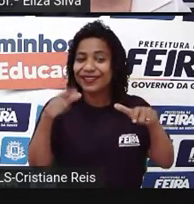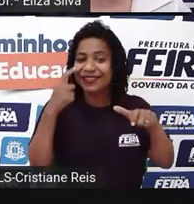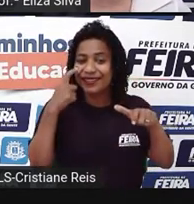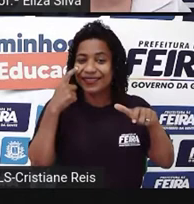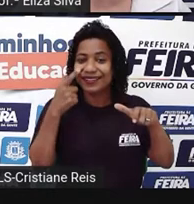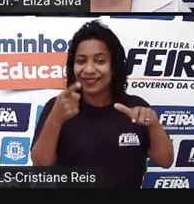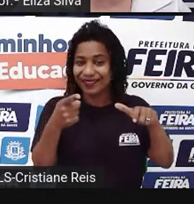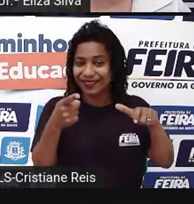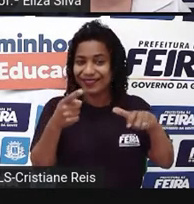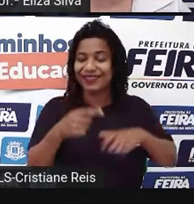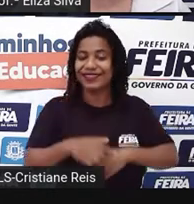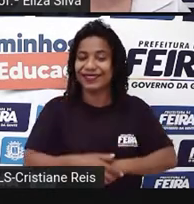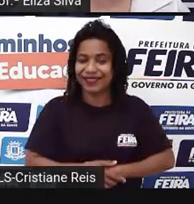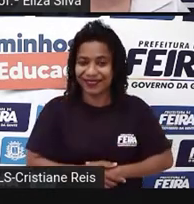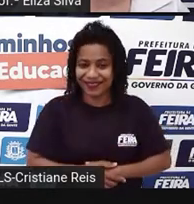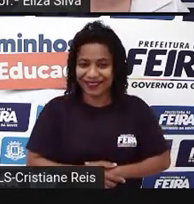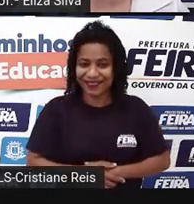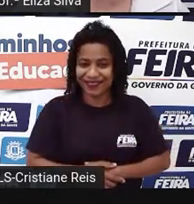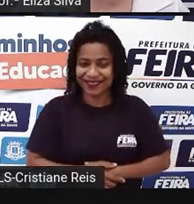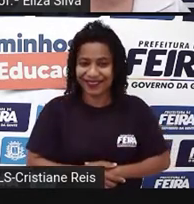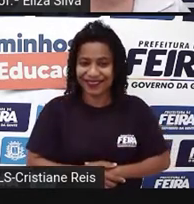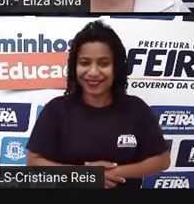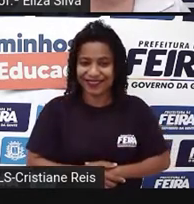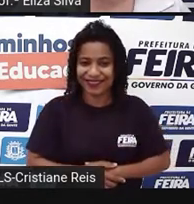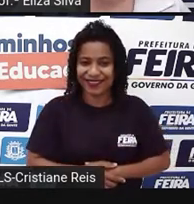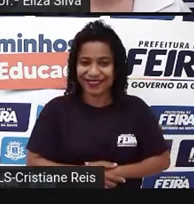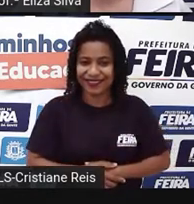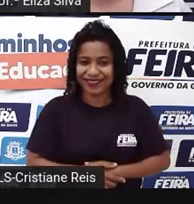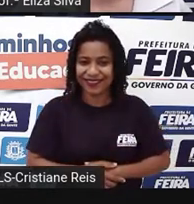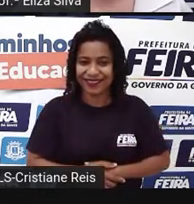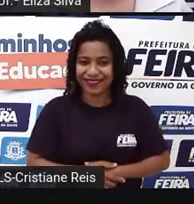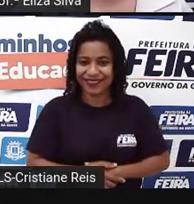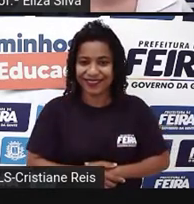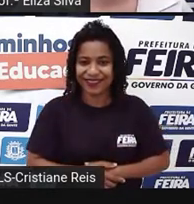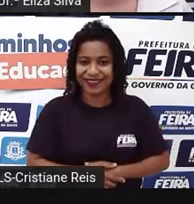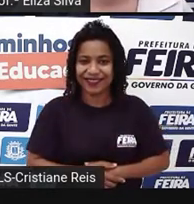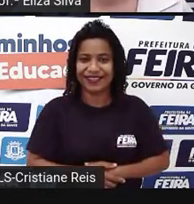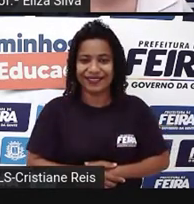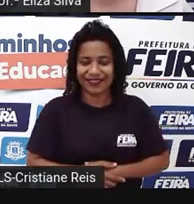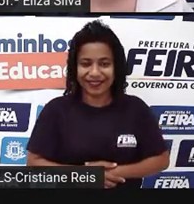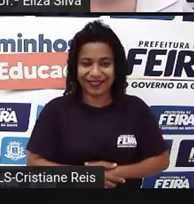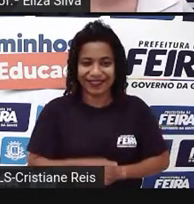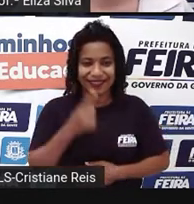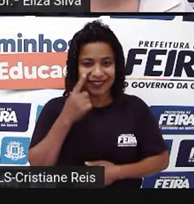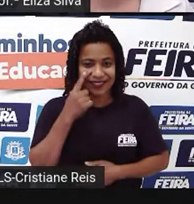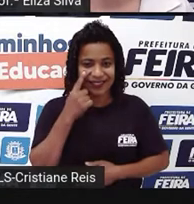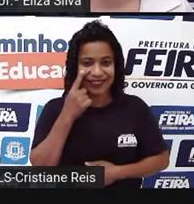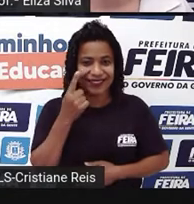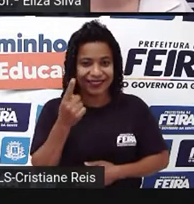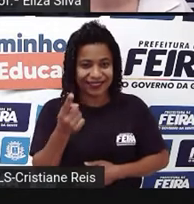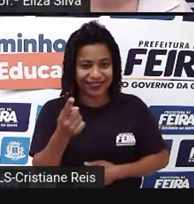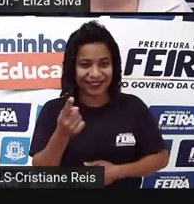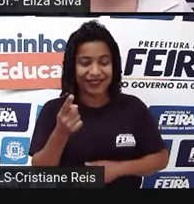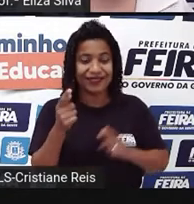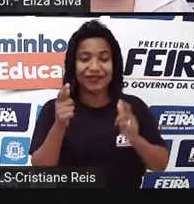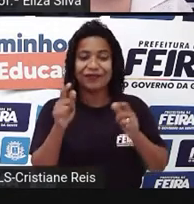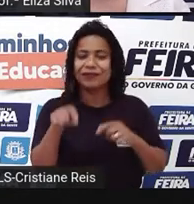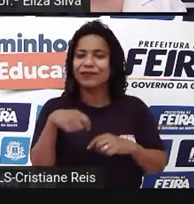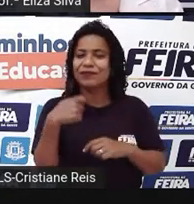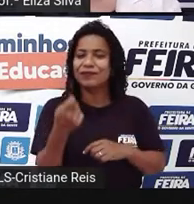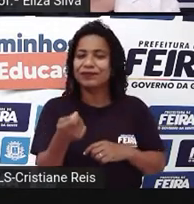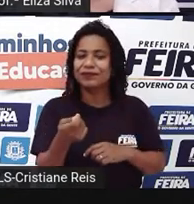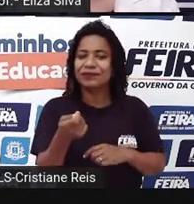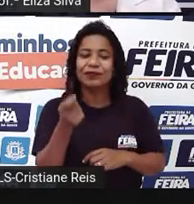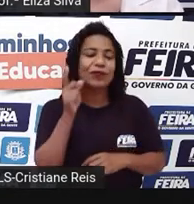He is from the UK. UK é a sigla de United Kingdom. Como